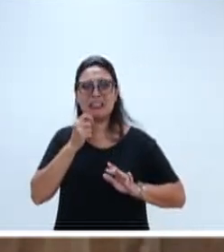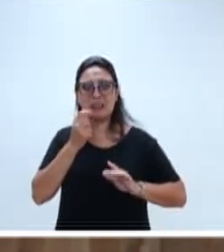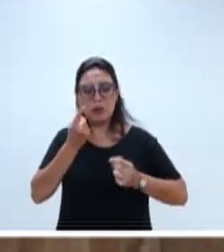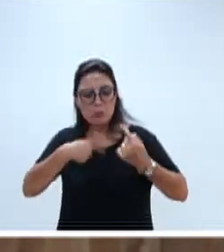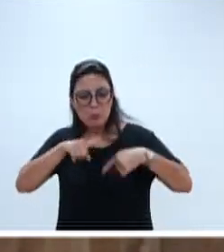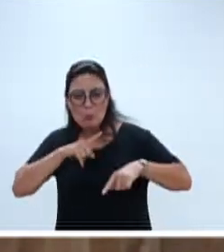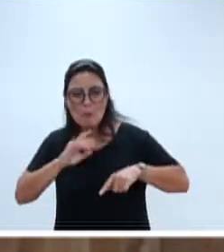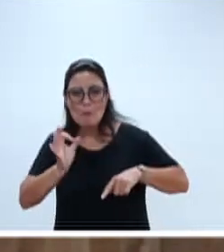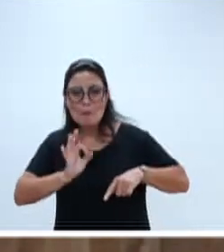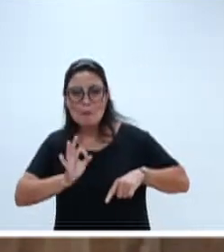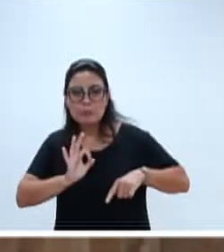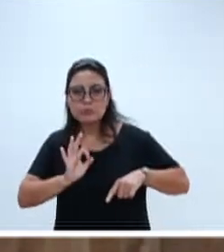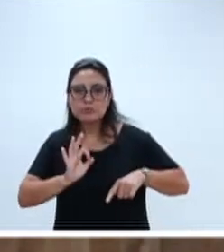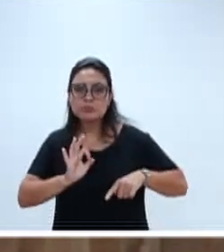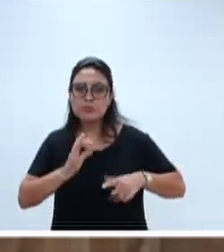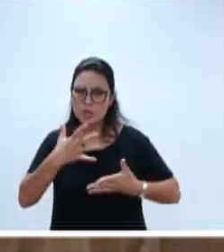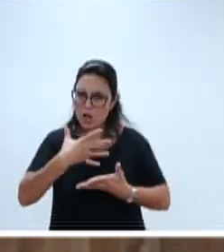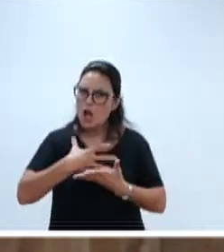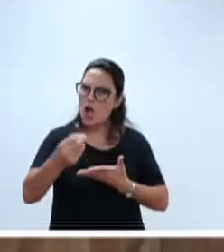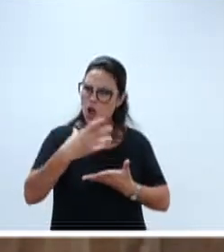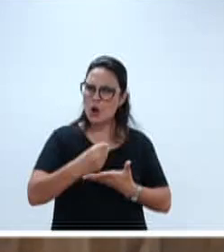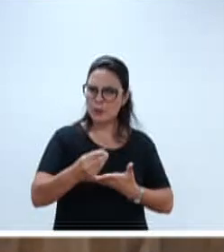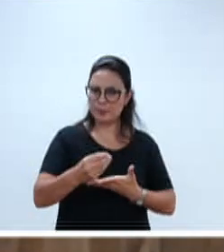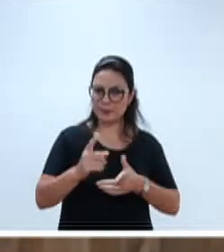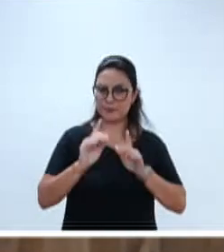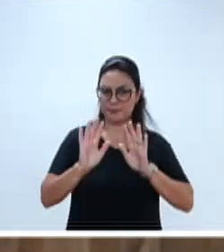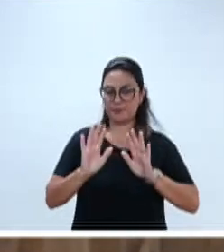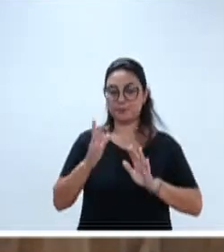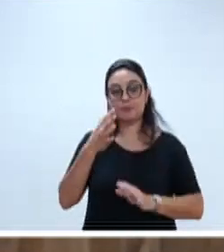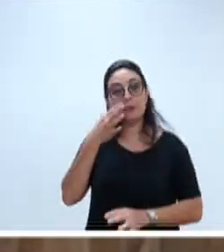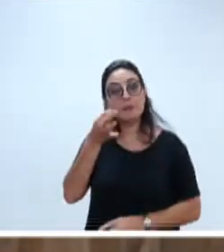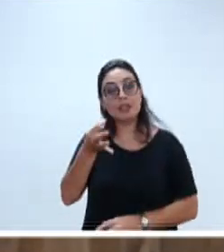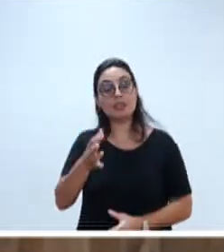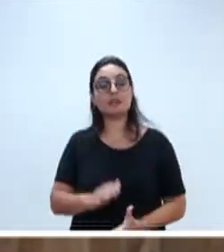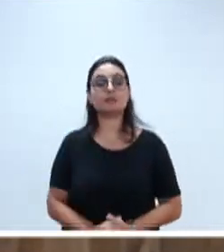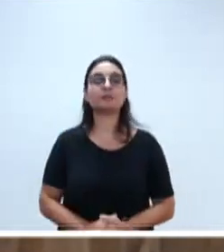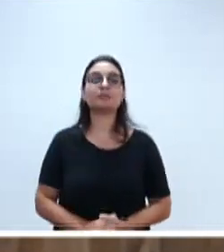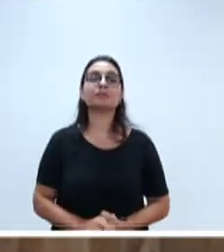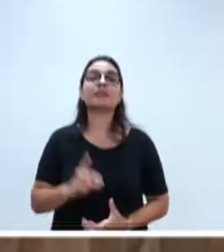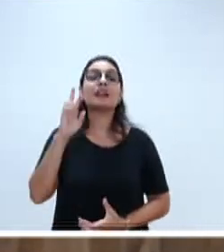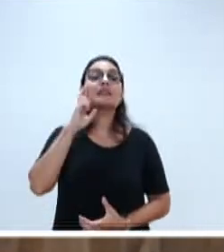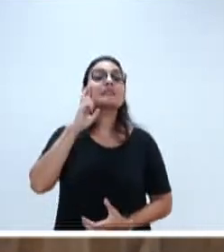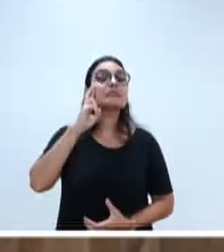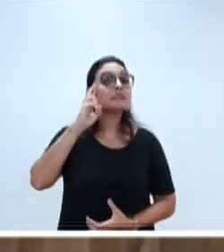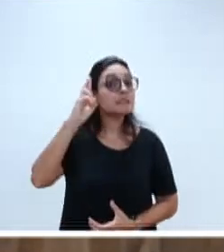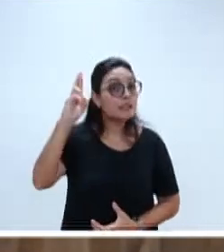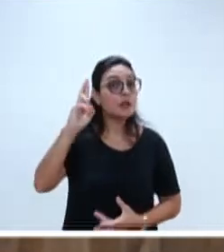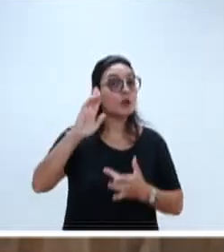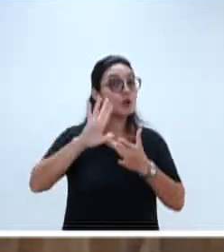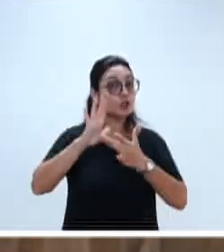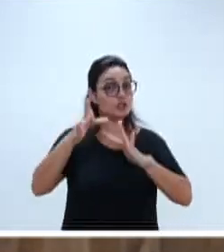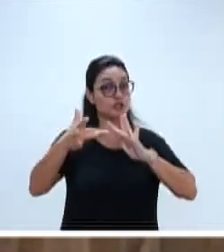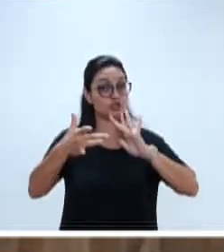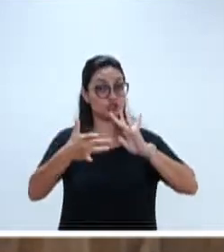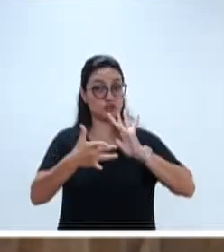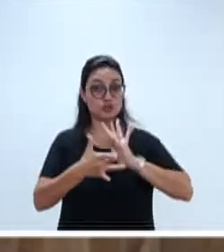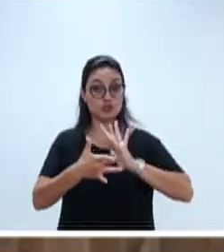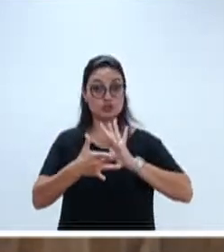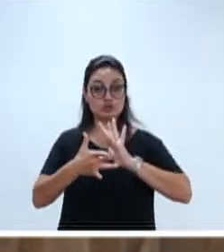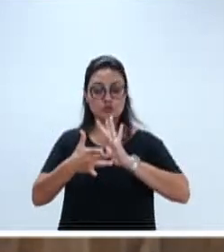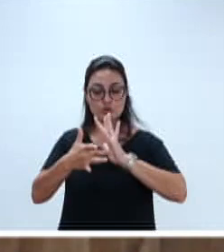você. Feche seus olhos e diga assim: Senhor Jesus, eu recebo o